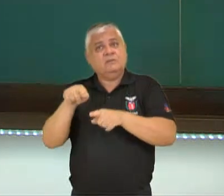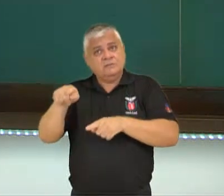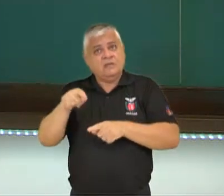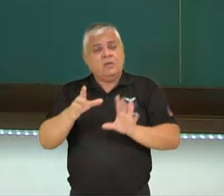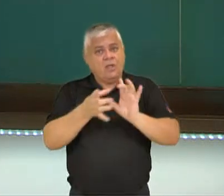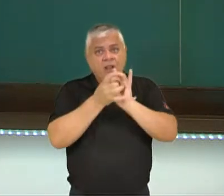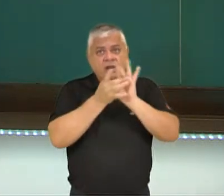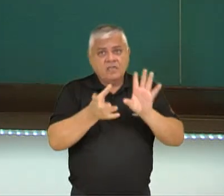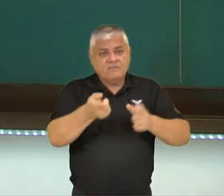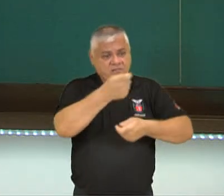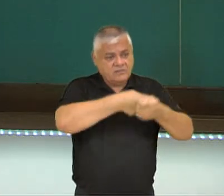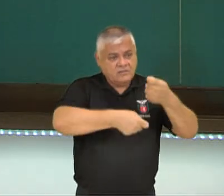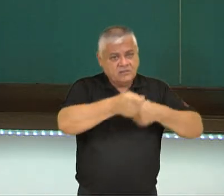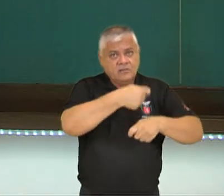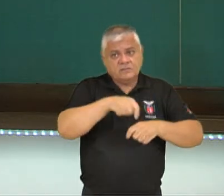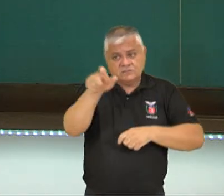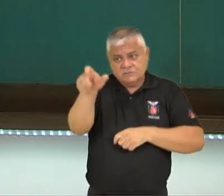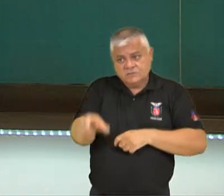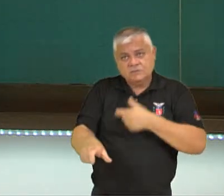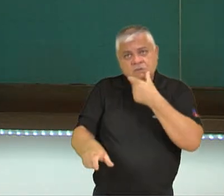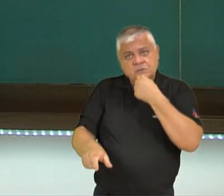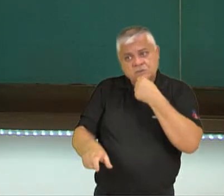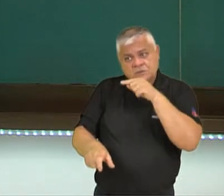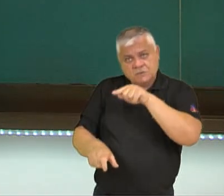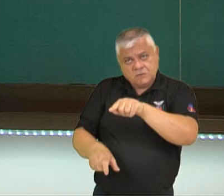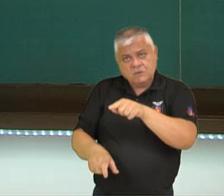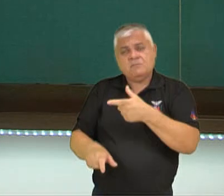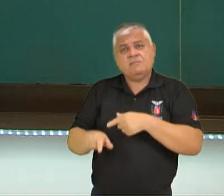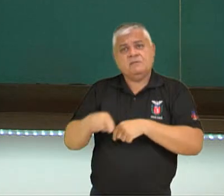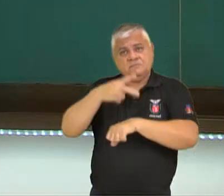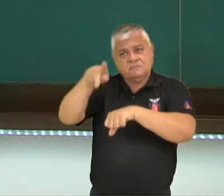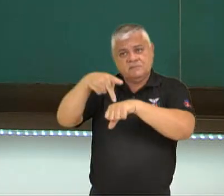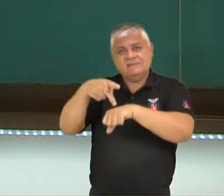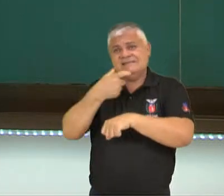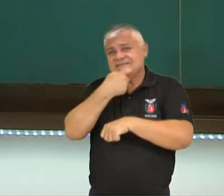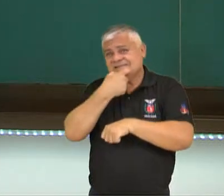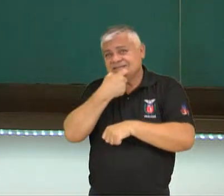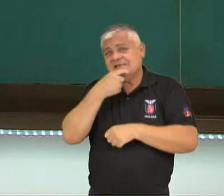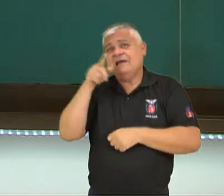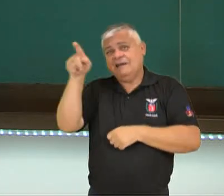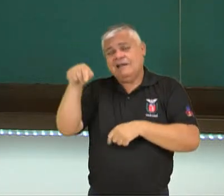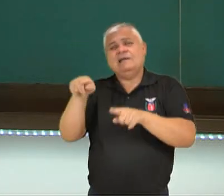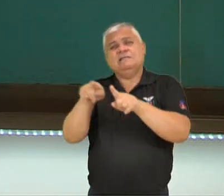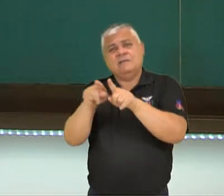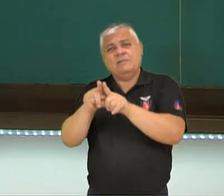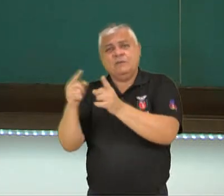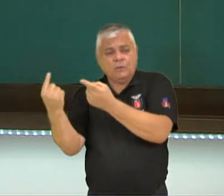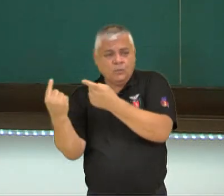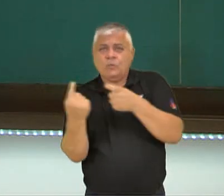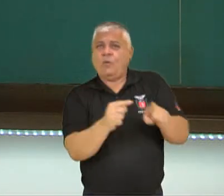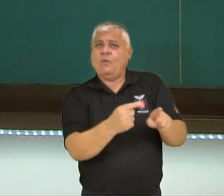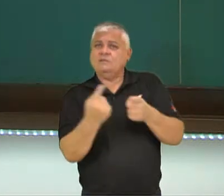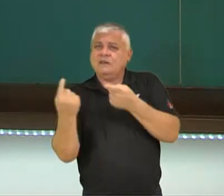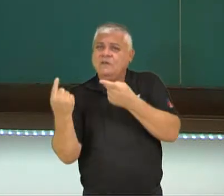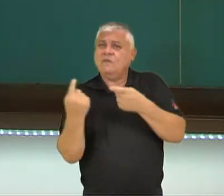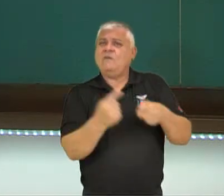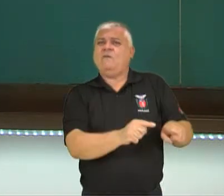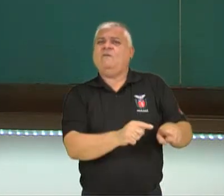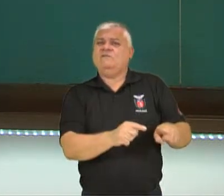econômico de Adam Smith, organizado ali na Inglaterra, ele também ia contra as ideias